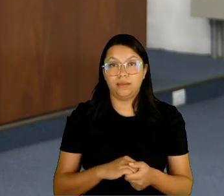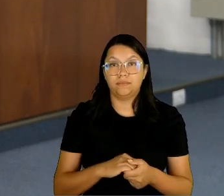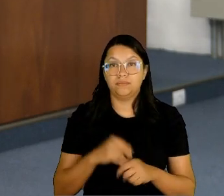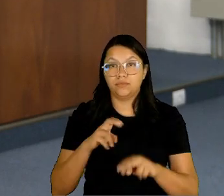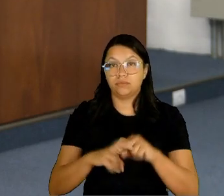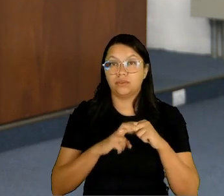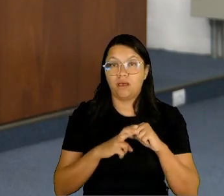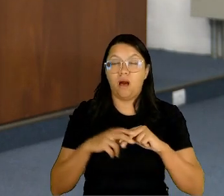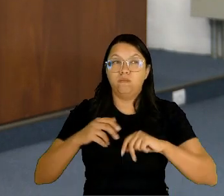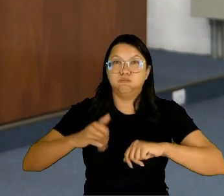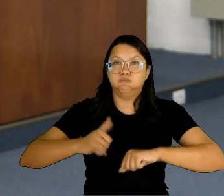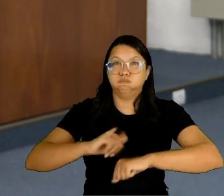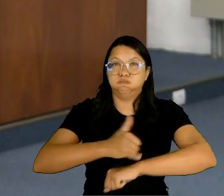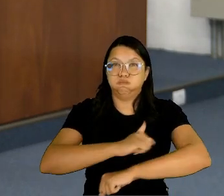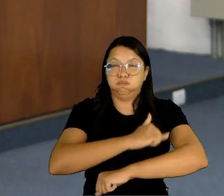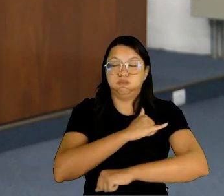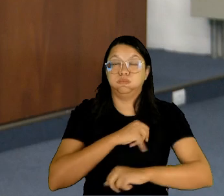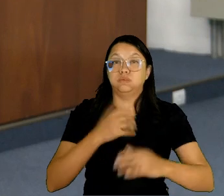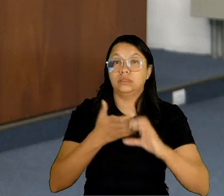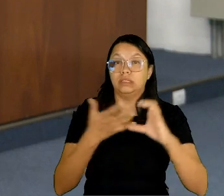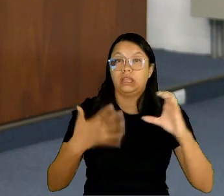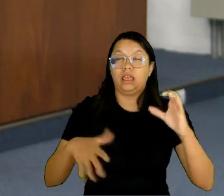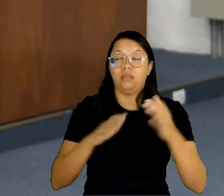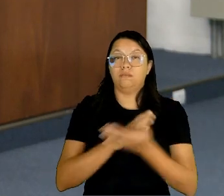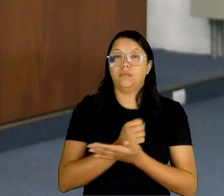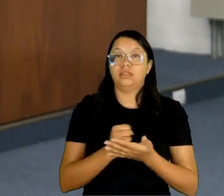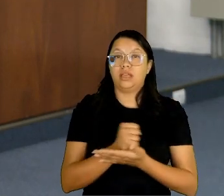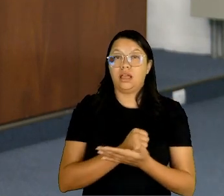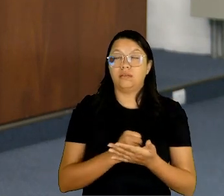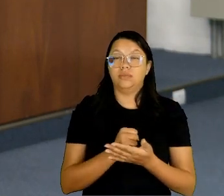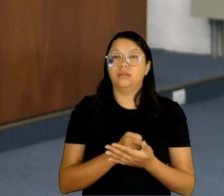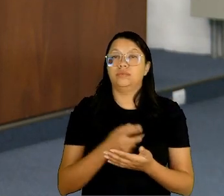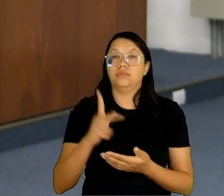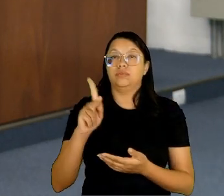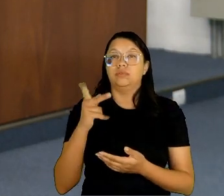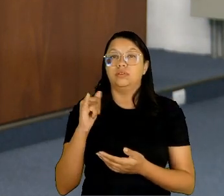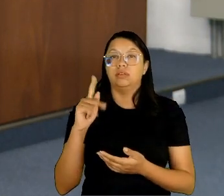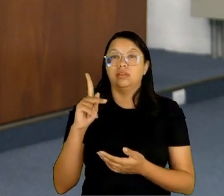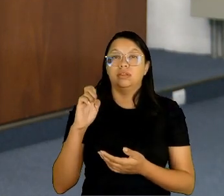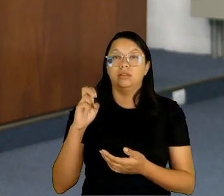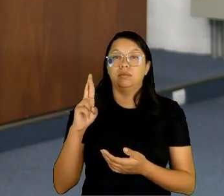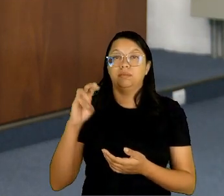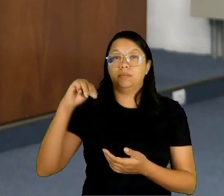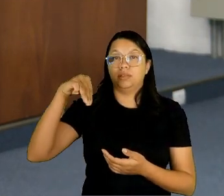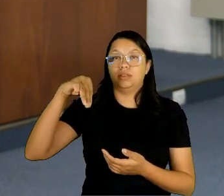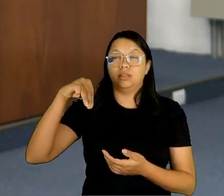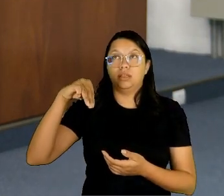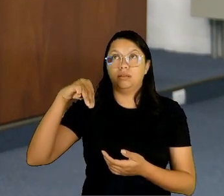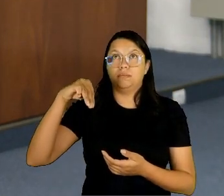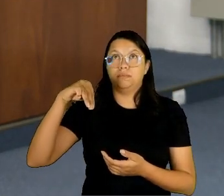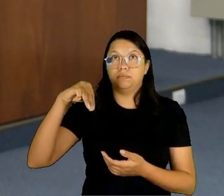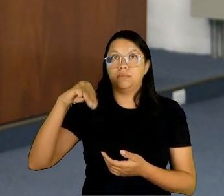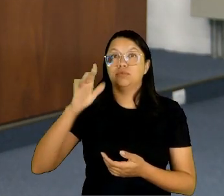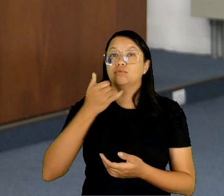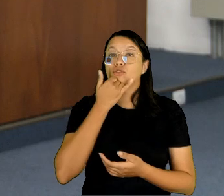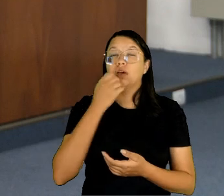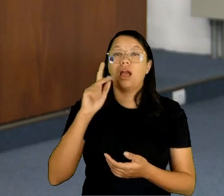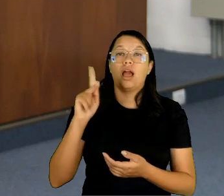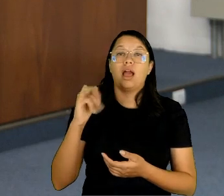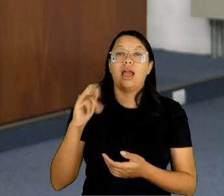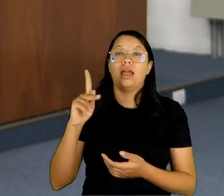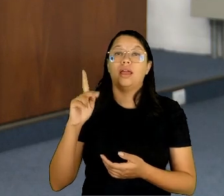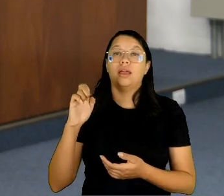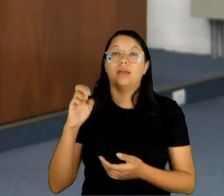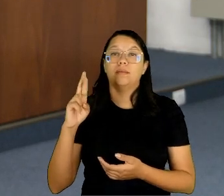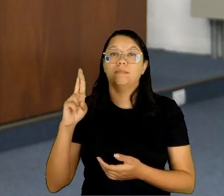com excesso de peso, que é caracterizada basicamente por hiperglicemia. Hiperglicemia é a elevação de glicose no